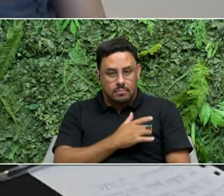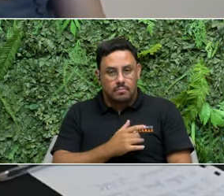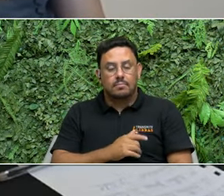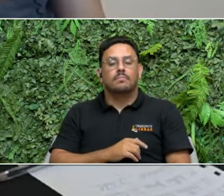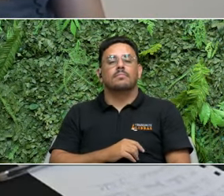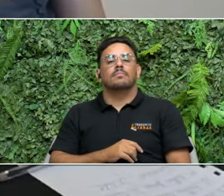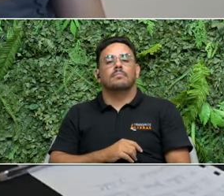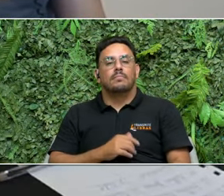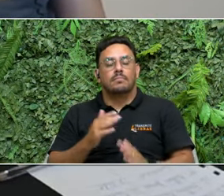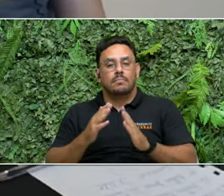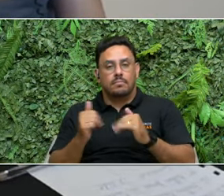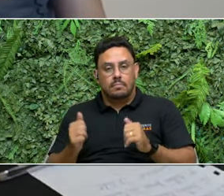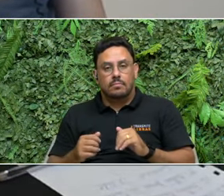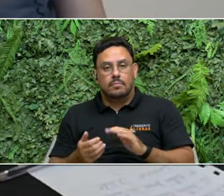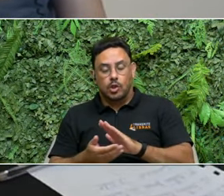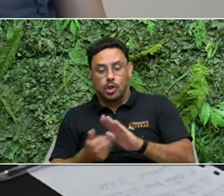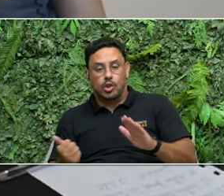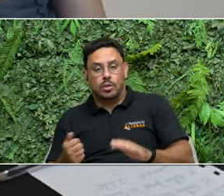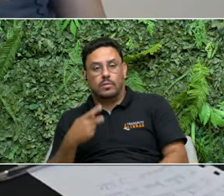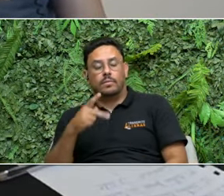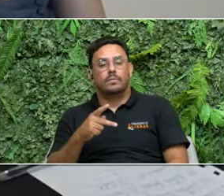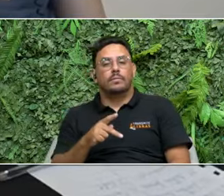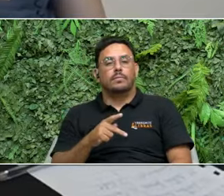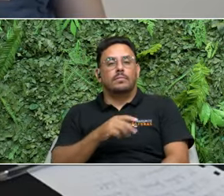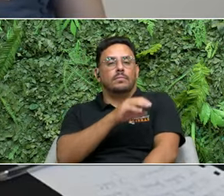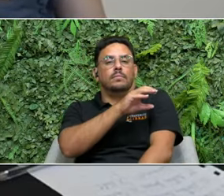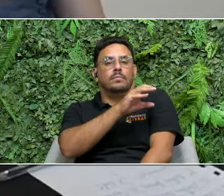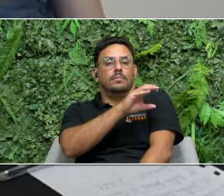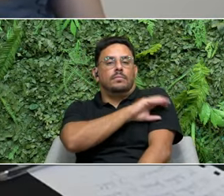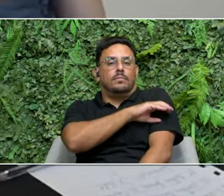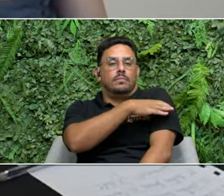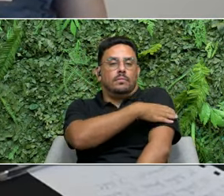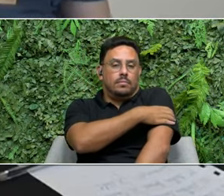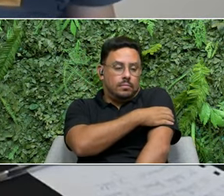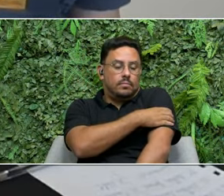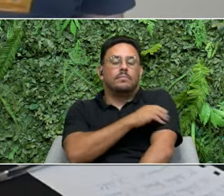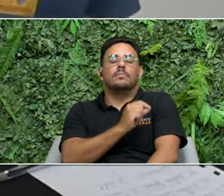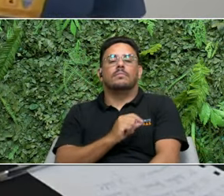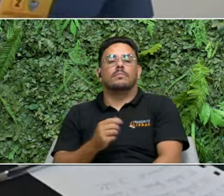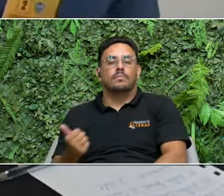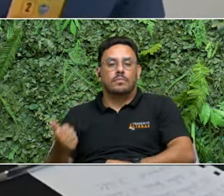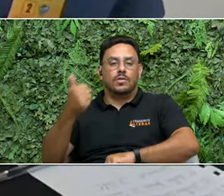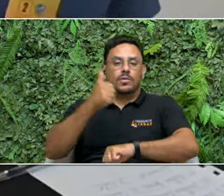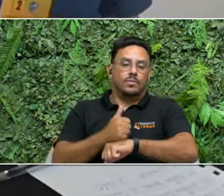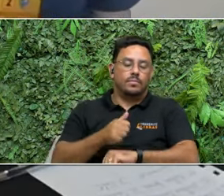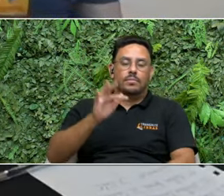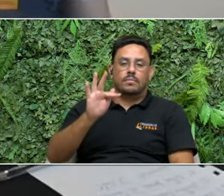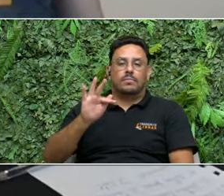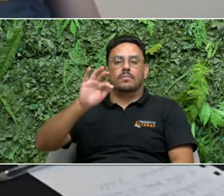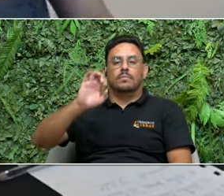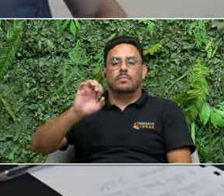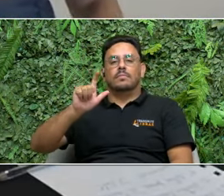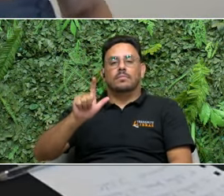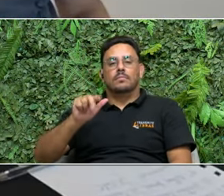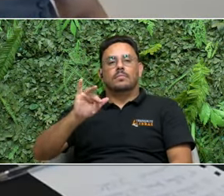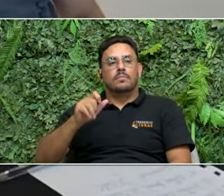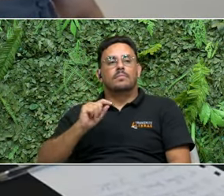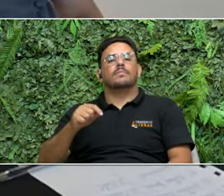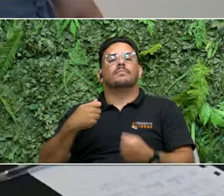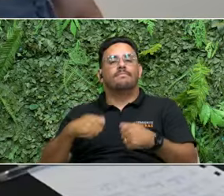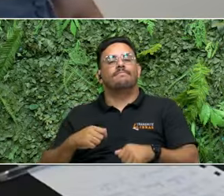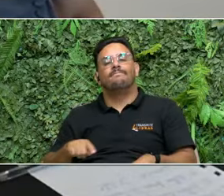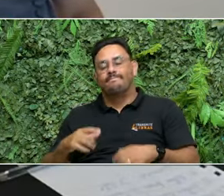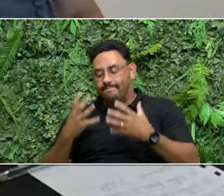cruzeiro que saca o seu capitão numa final de Campeonato Mineiro mas coloca o Felipe